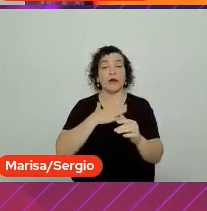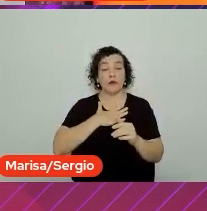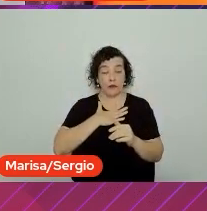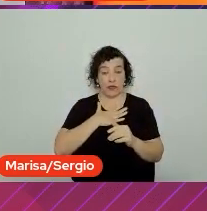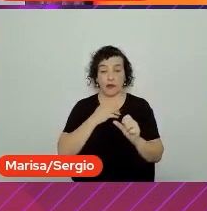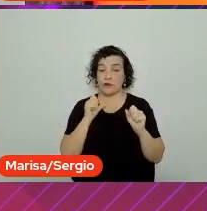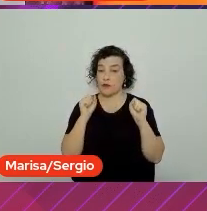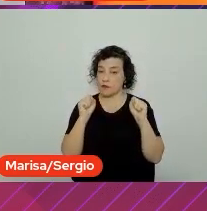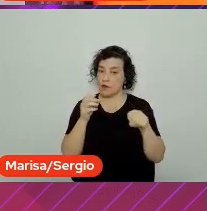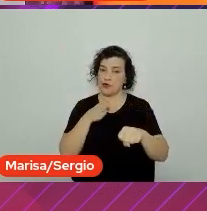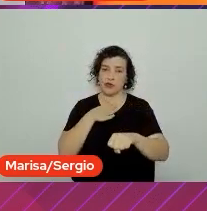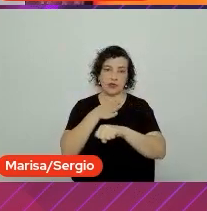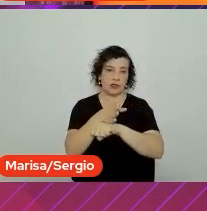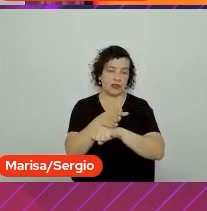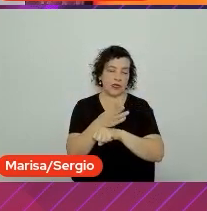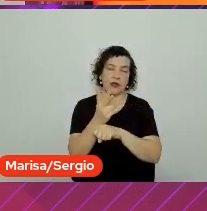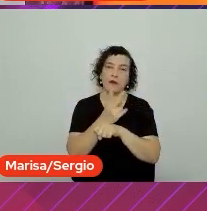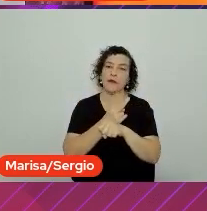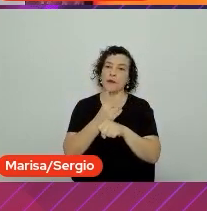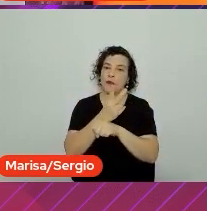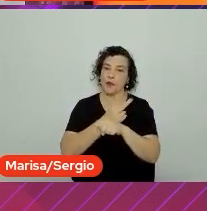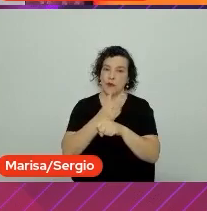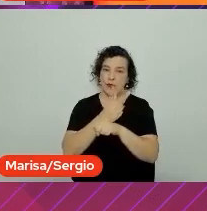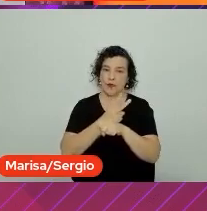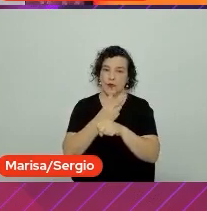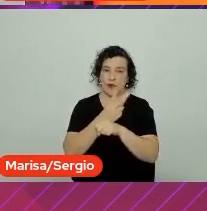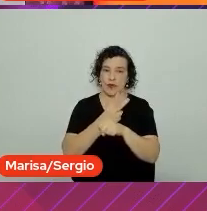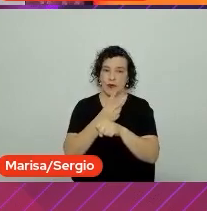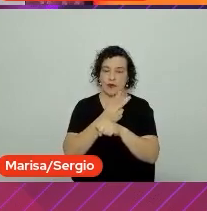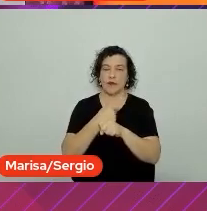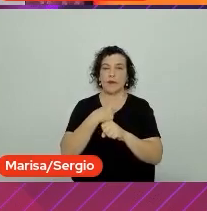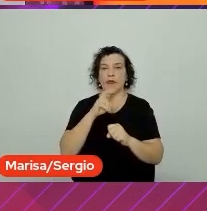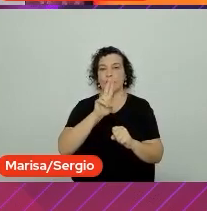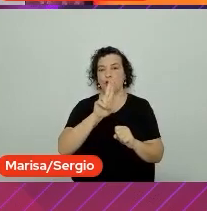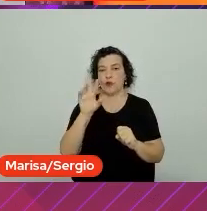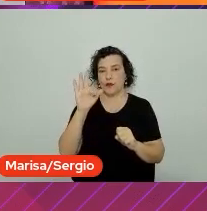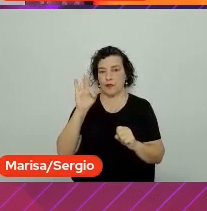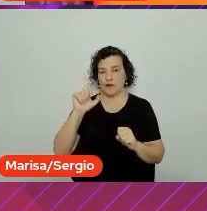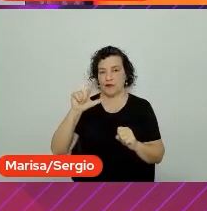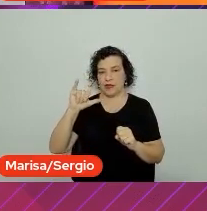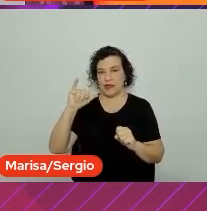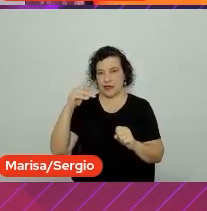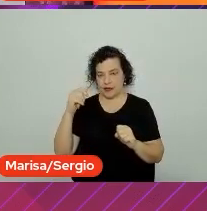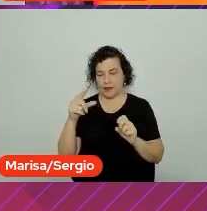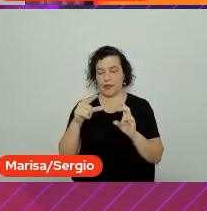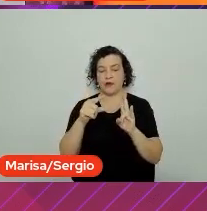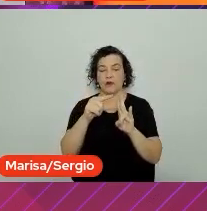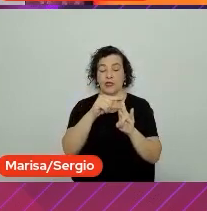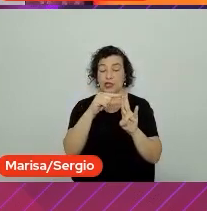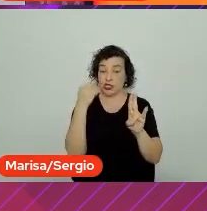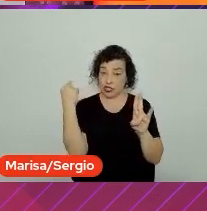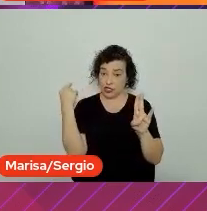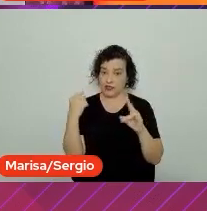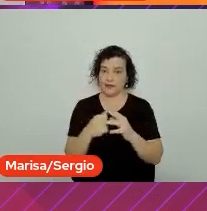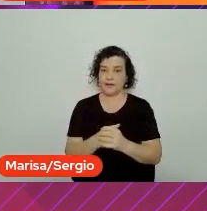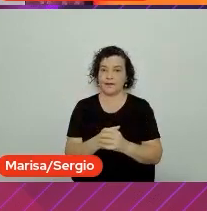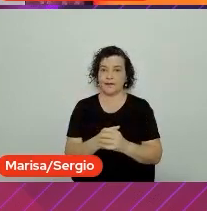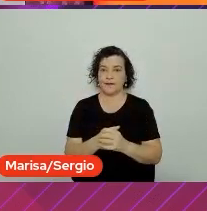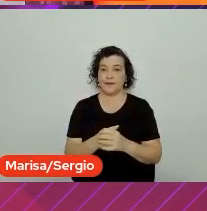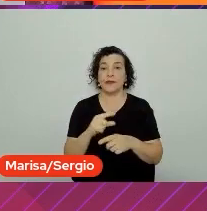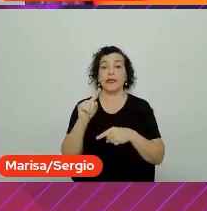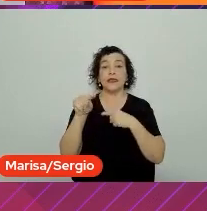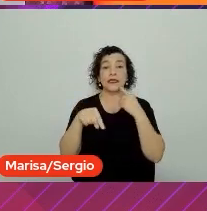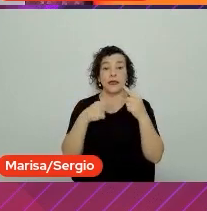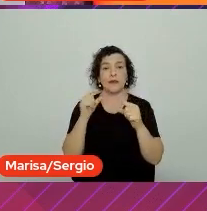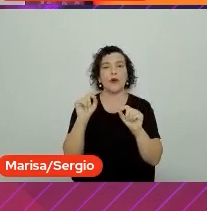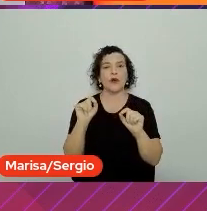só escanear ali, ou então buscar pelo meu nome, Felipe Scholla, ali no LinkedIn. E aqui, depois o